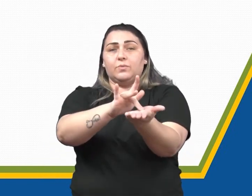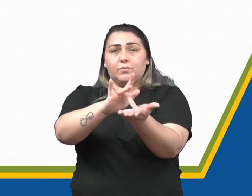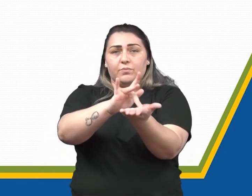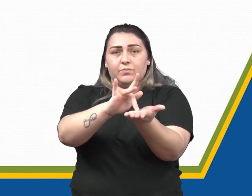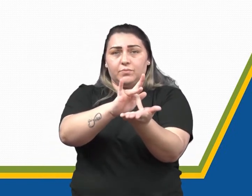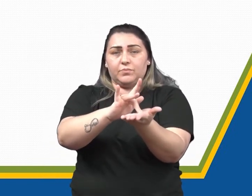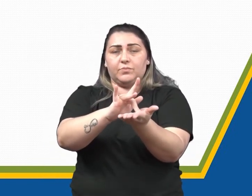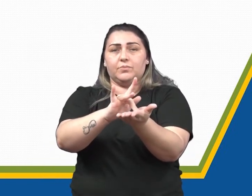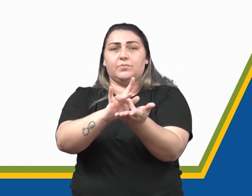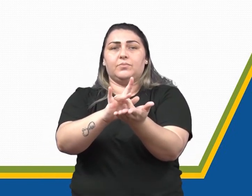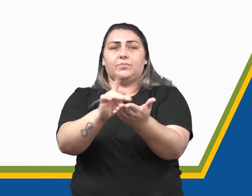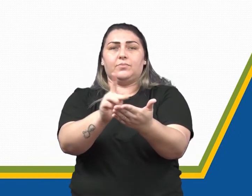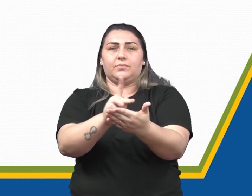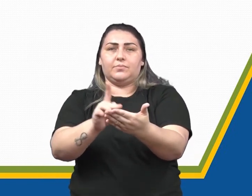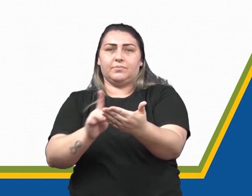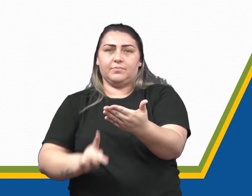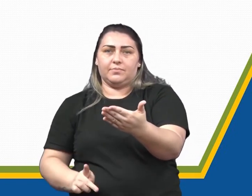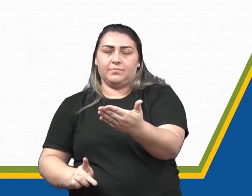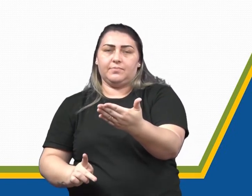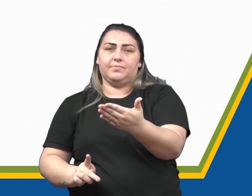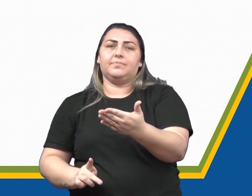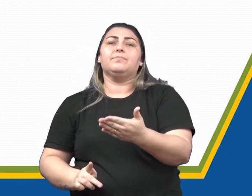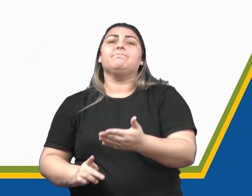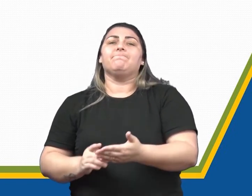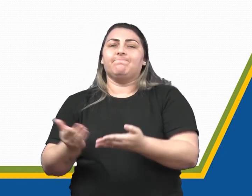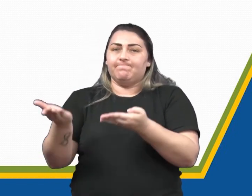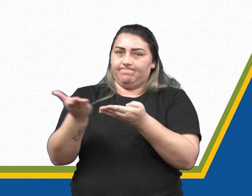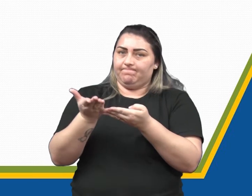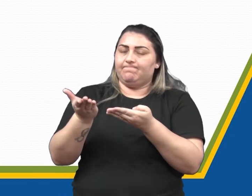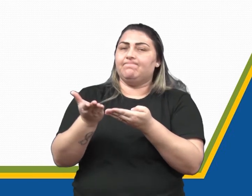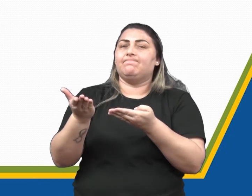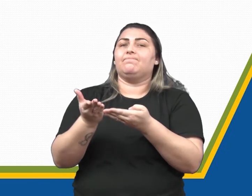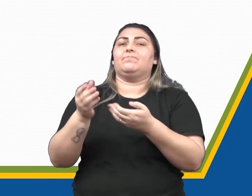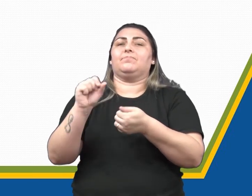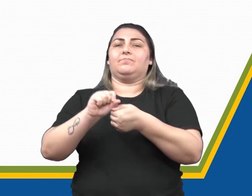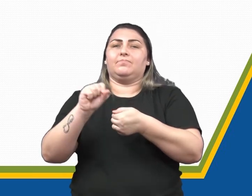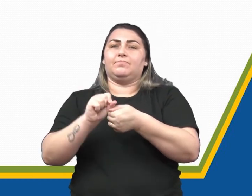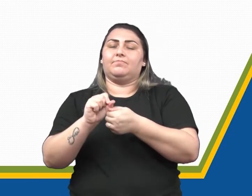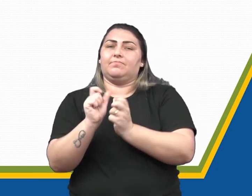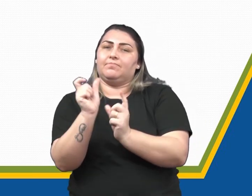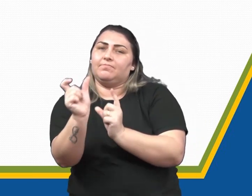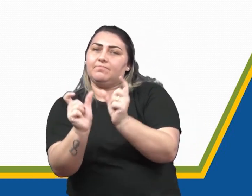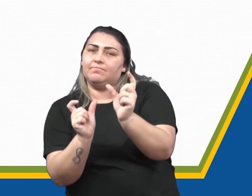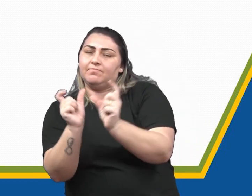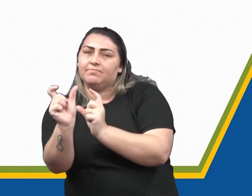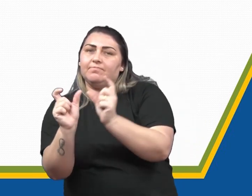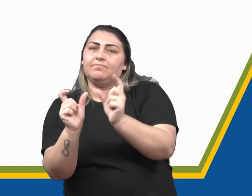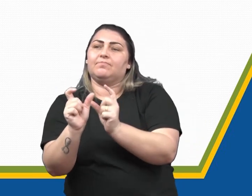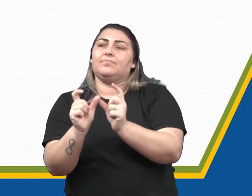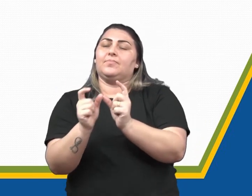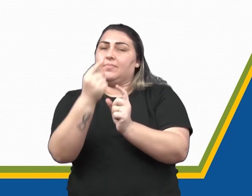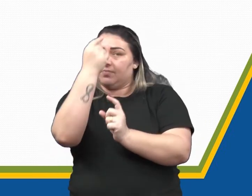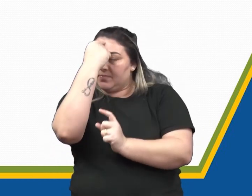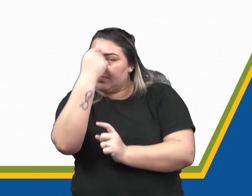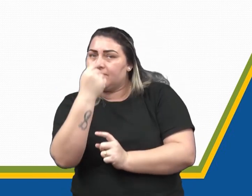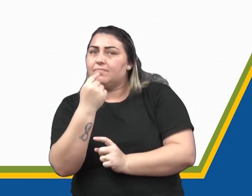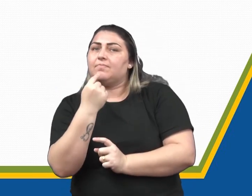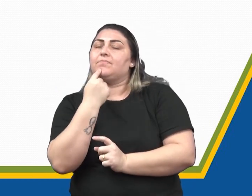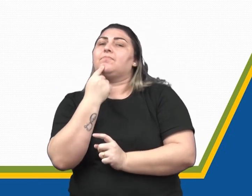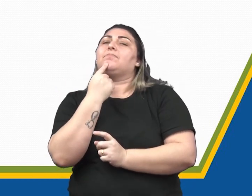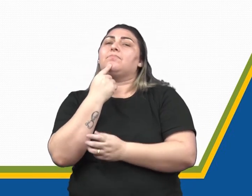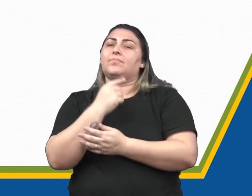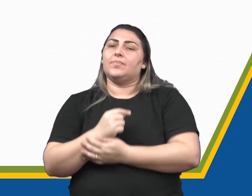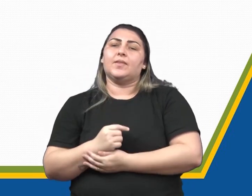a poesia digital, um tipo de poesia contemporânea, formado de palavras, formas gráficas, imagens,